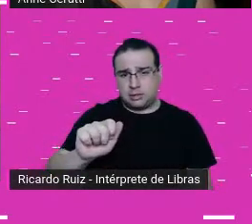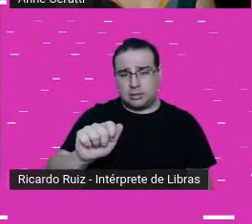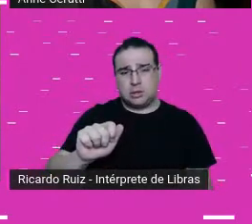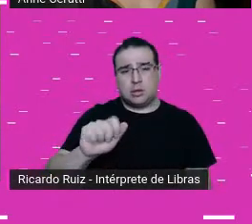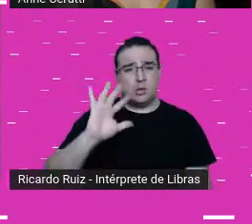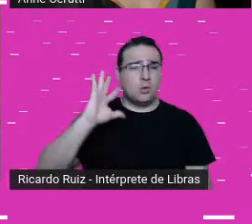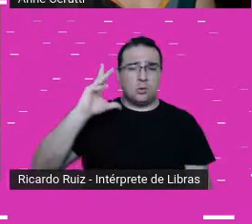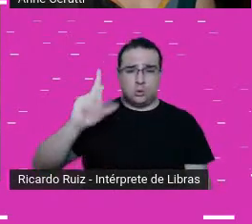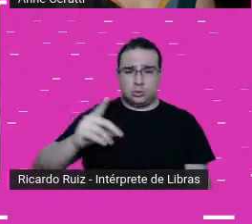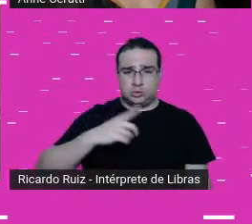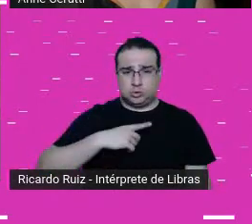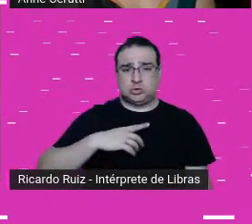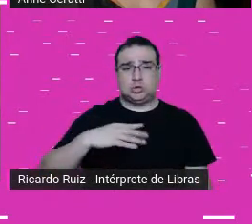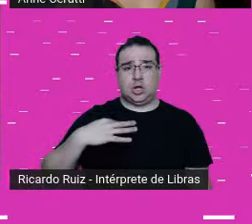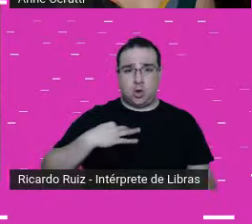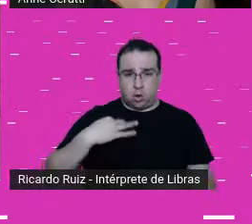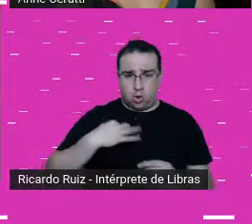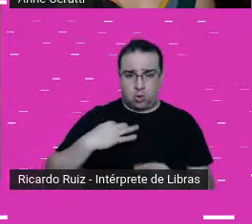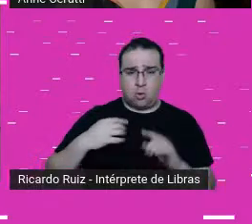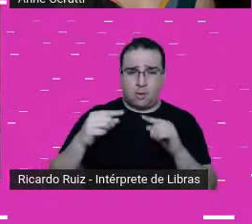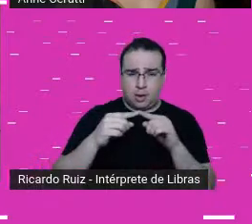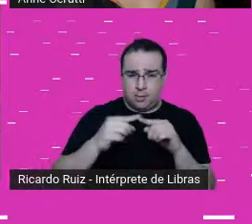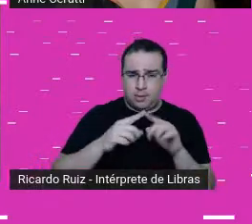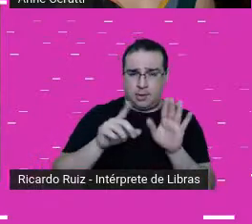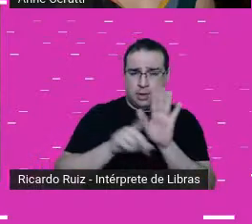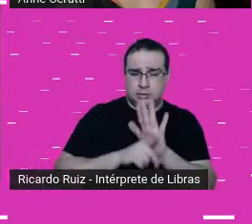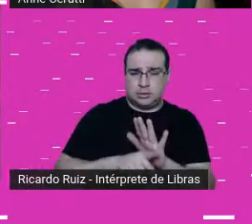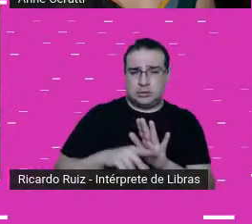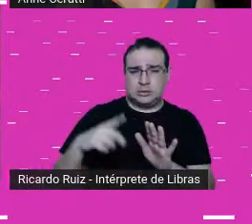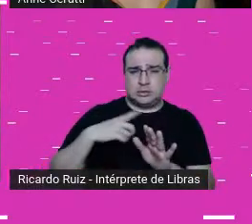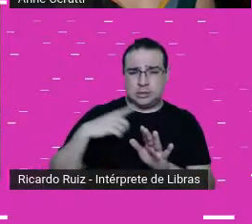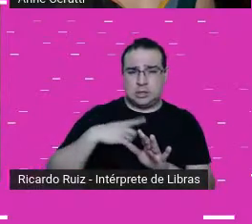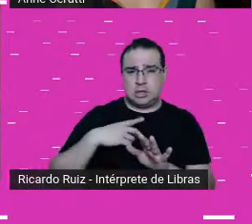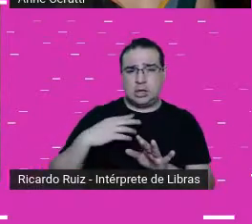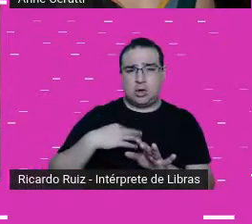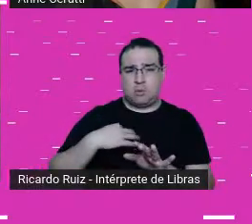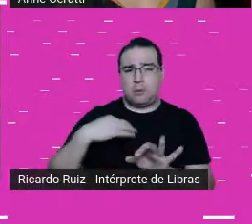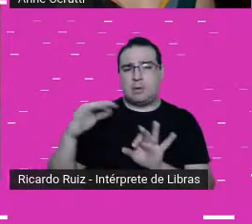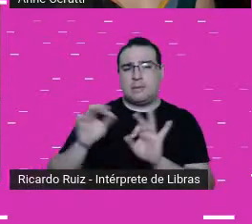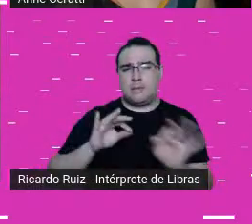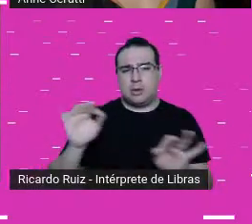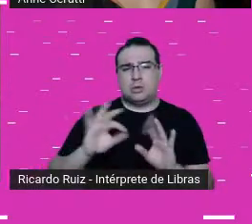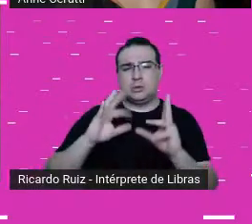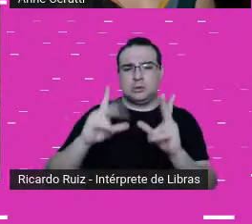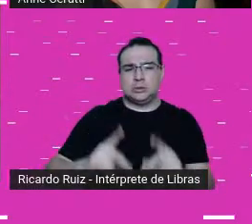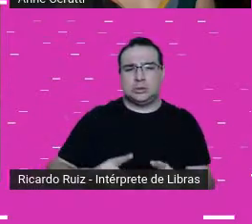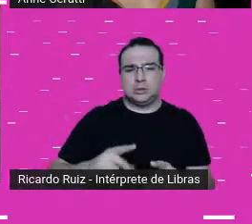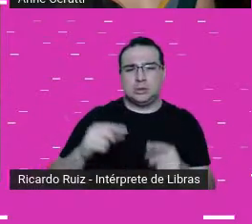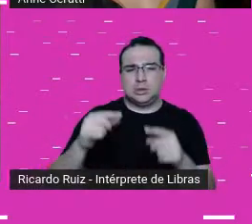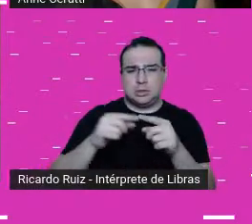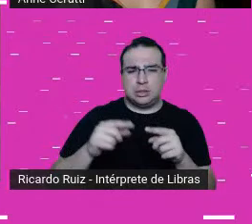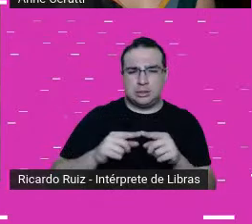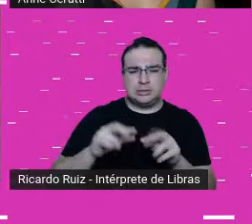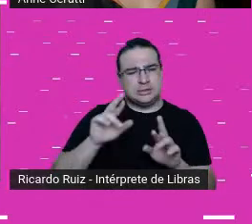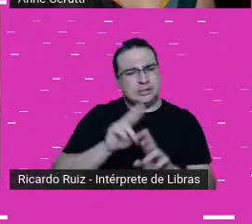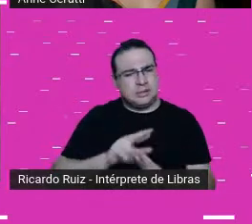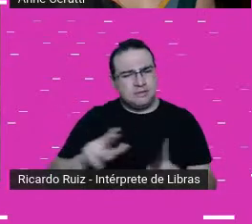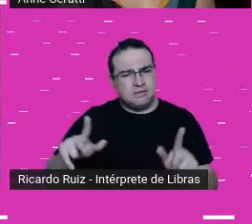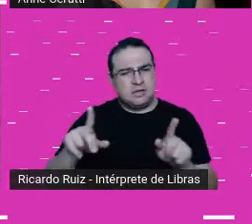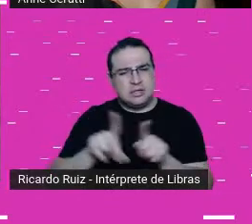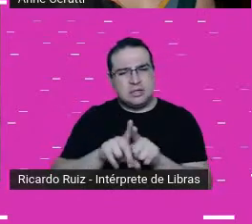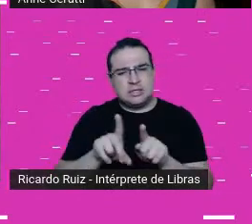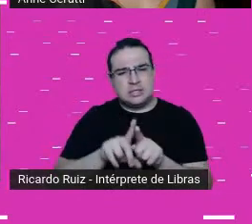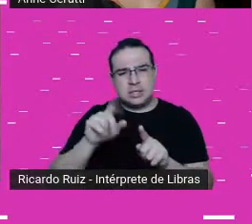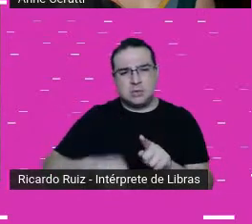quer dizer, todos os figurinos, mas a roupa da Medeia, ela recebeu um tratamento que era uma espécie